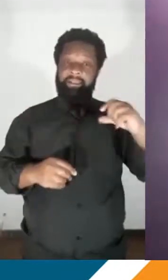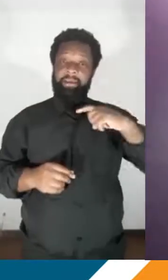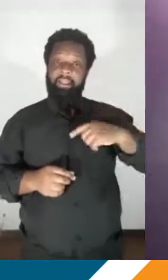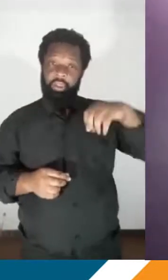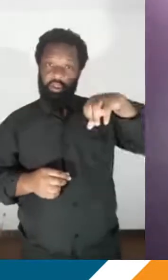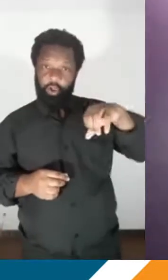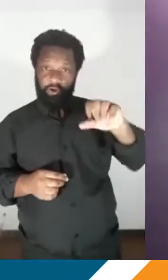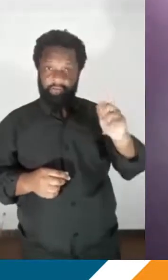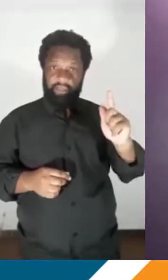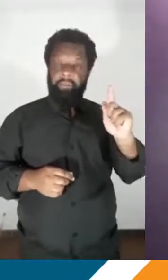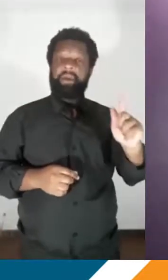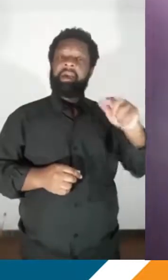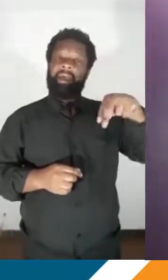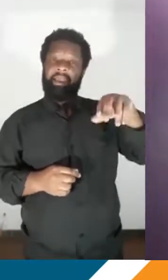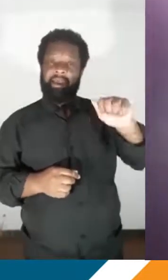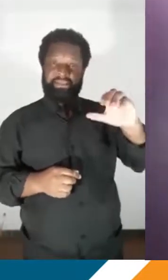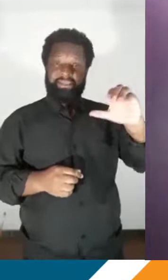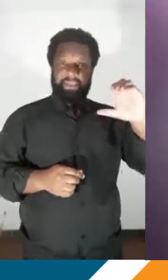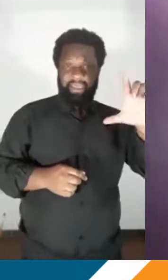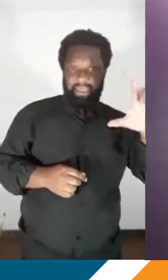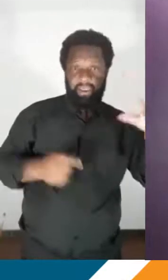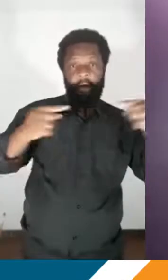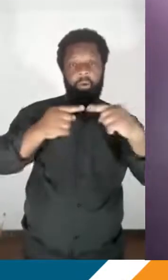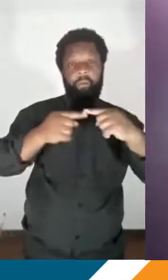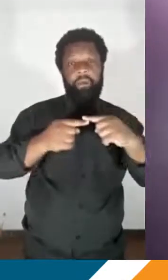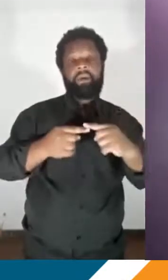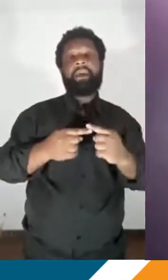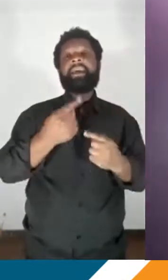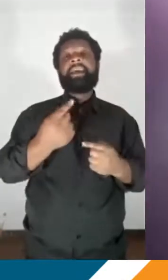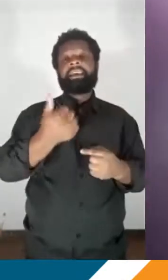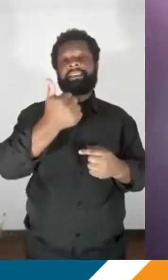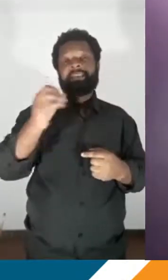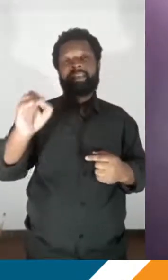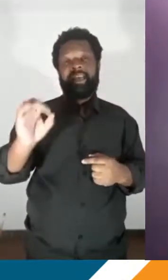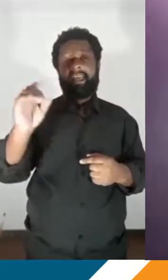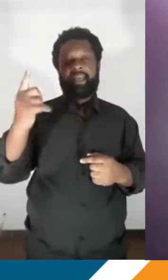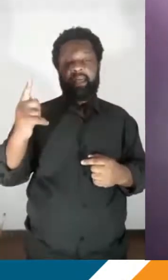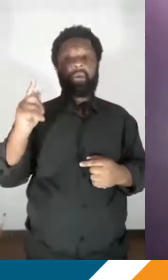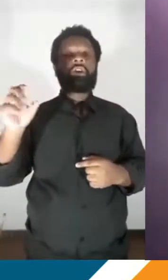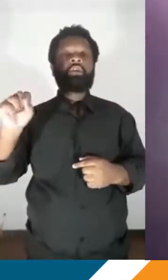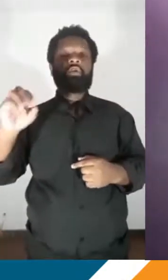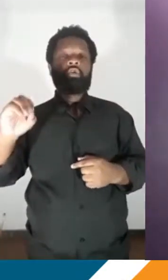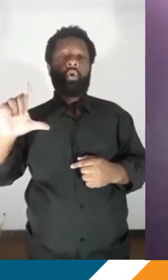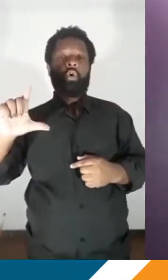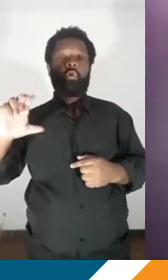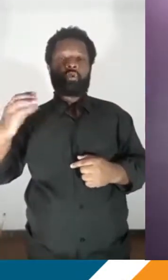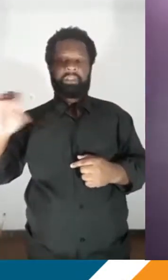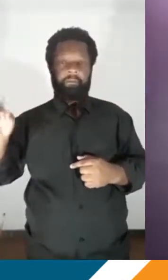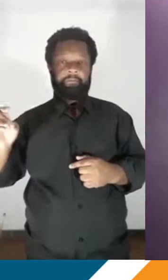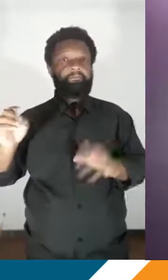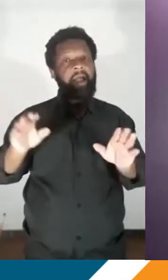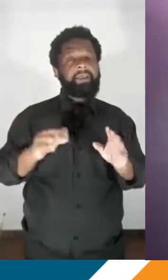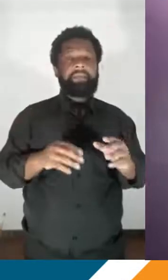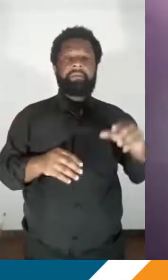dizer que temos 9 gramas de NaCl para cada 100 gramas de solução, tá? E na matemática?